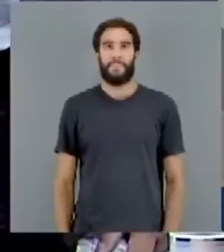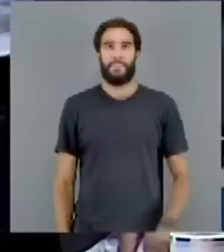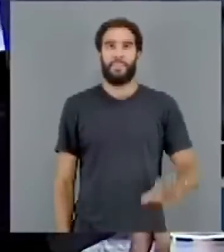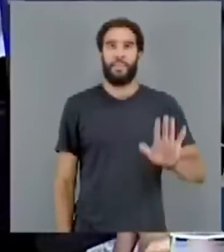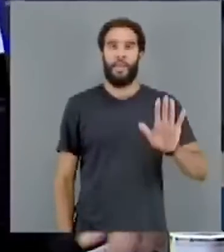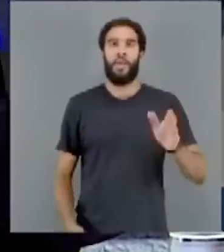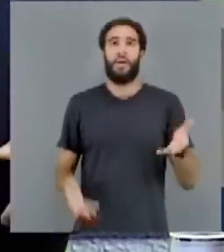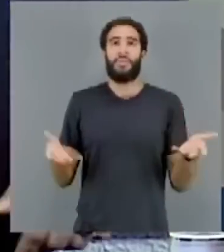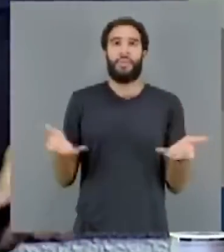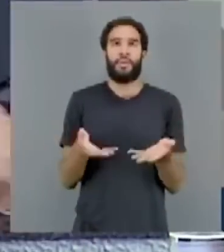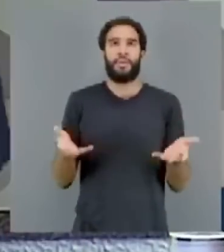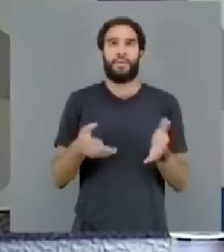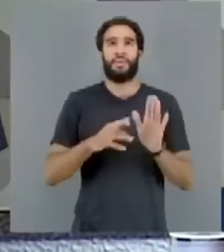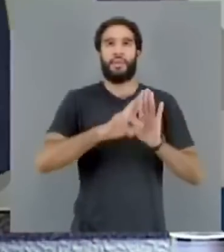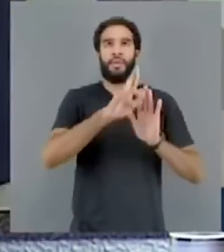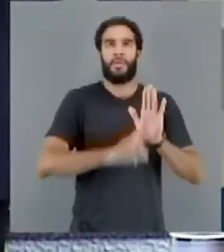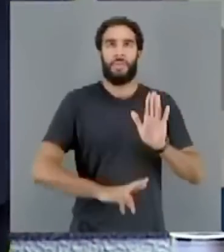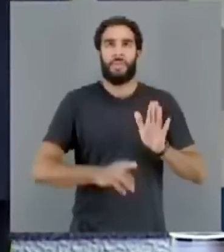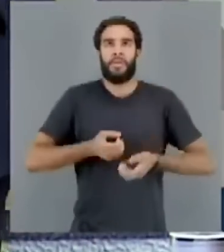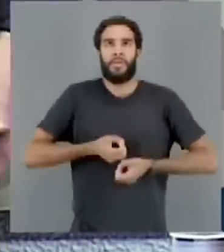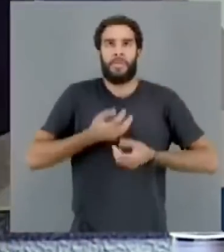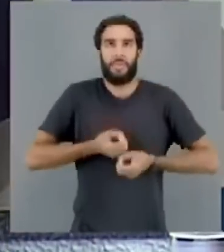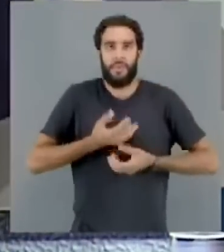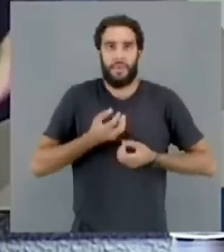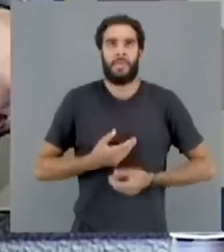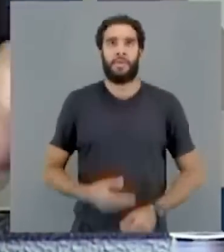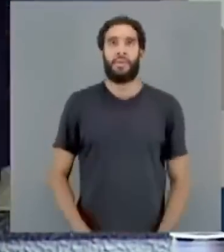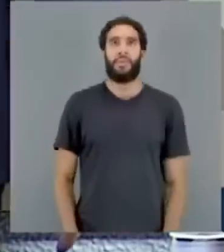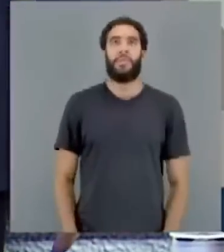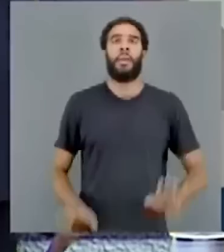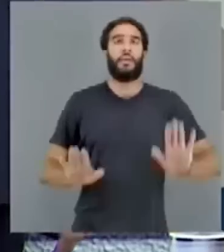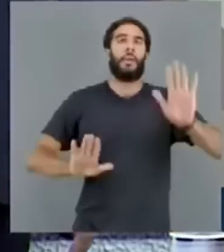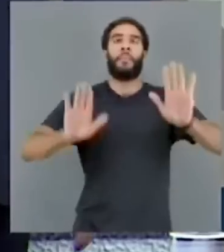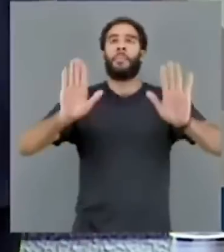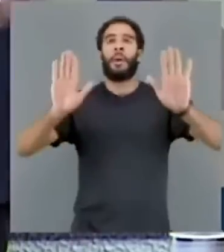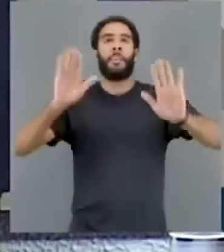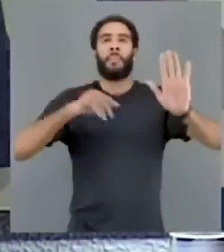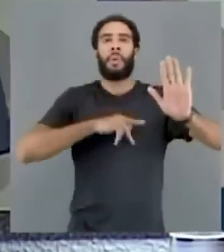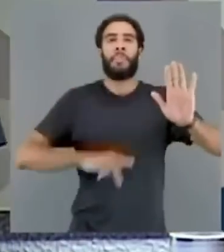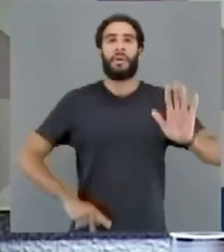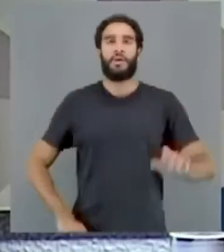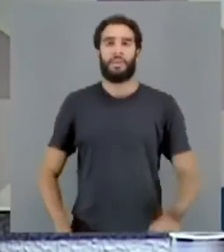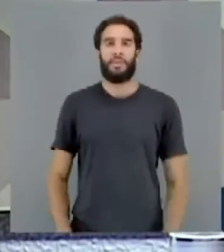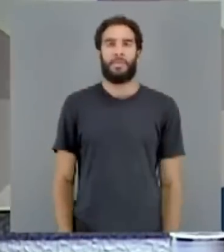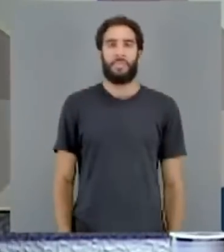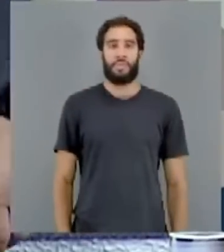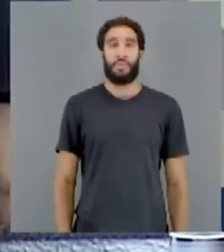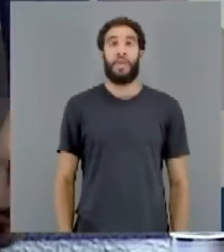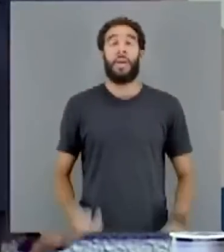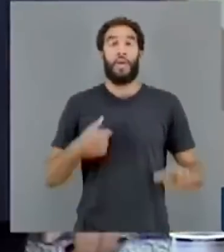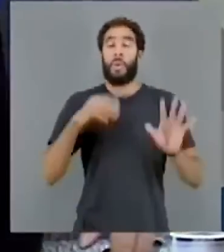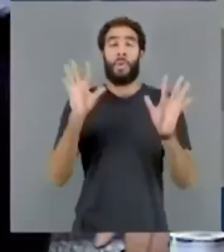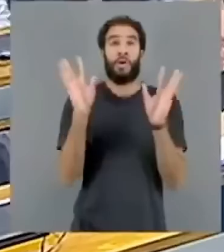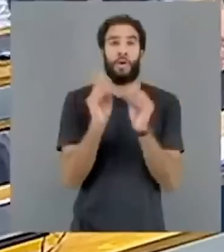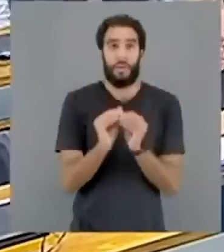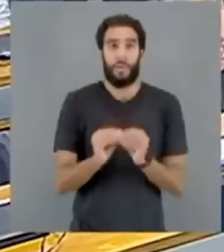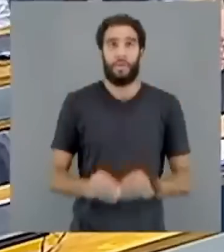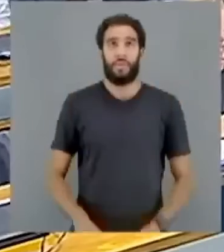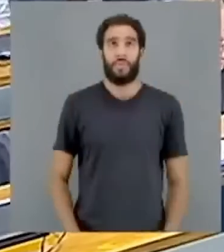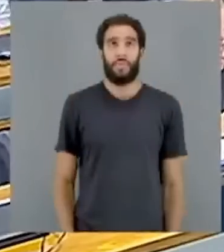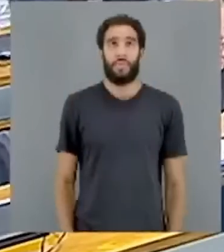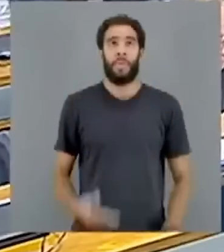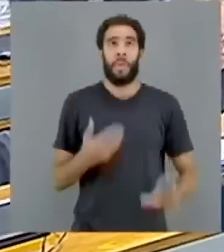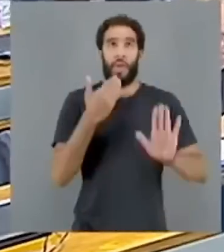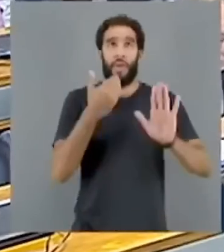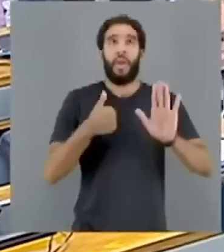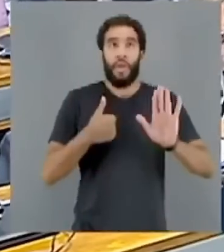Eu passo a palavra à relatora para que proceda. Presidente, eu não vou mais conceder questões de ordem. Só para não precluir, eu quero avisar a Vossa Excelência